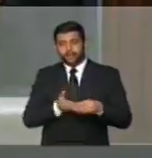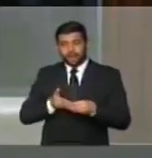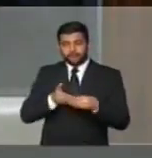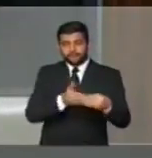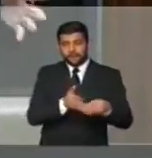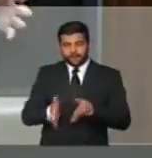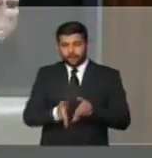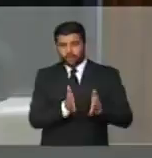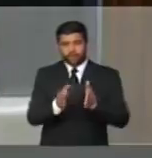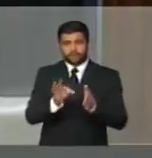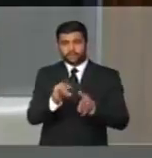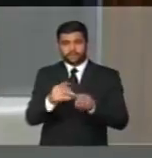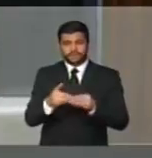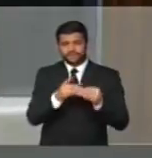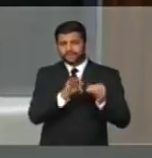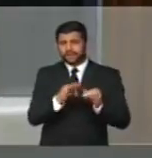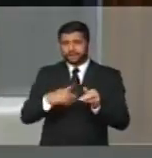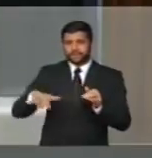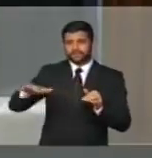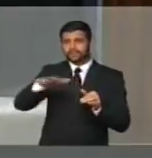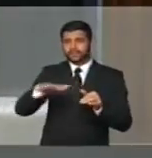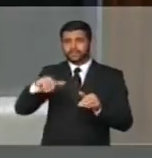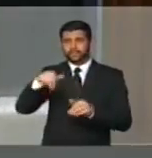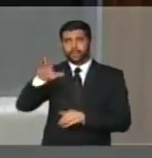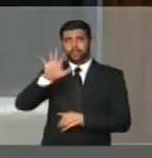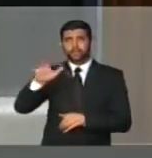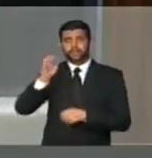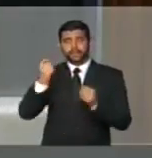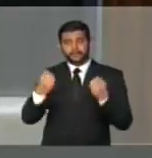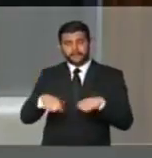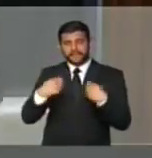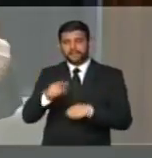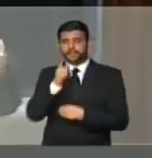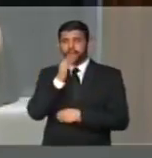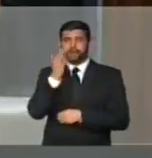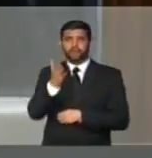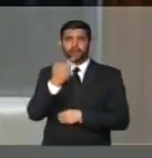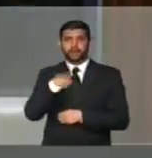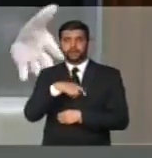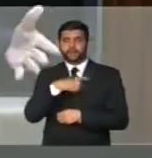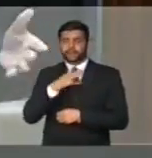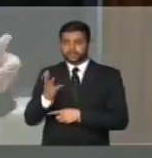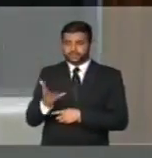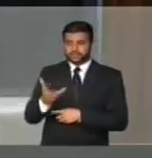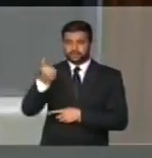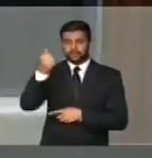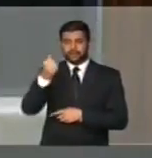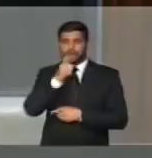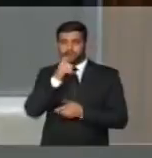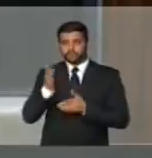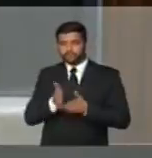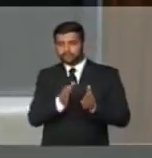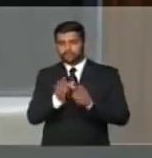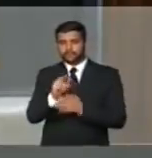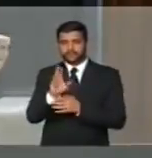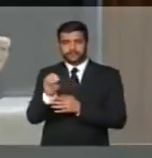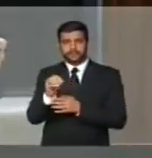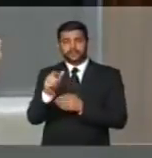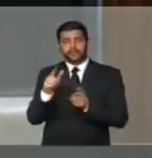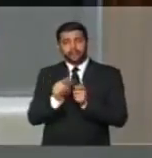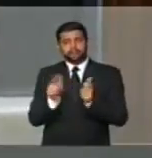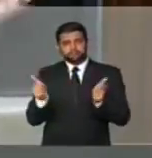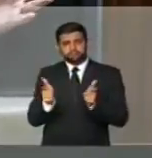Francisco e levar para toda a região nordestina que careça de água. Quando a gente salvar o Rio São Francisco, que